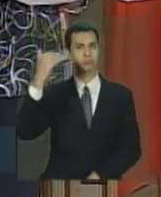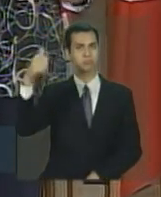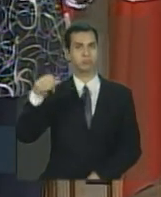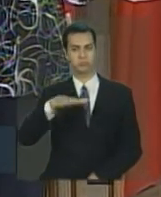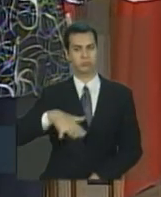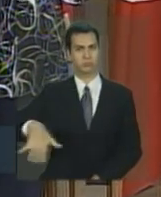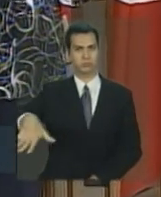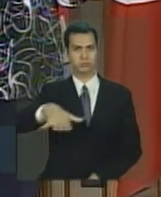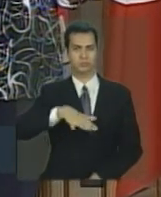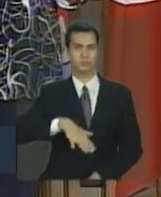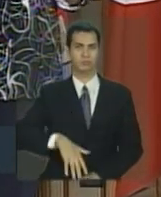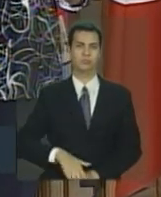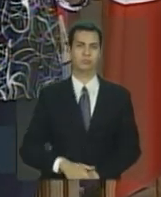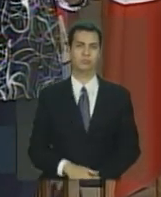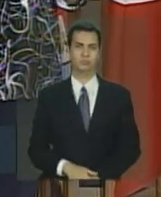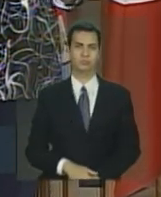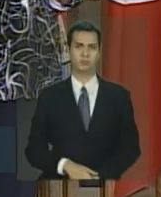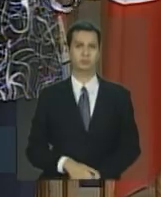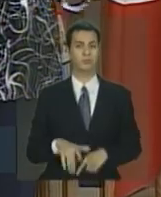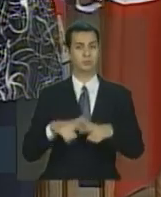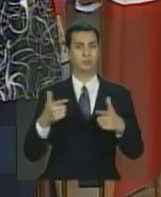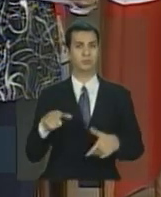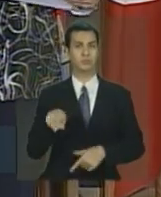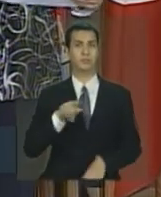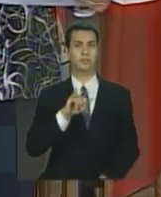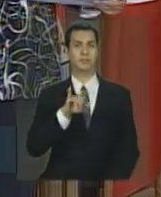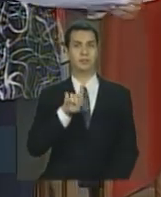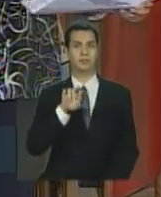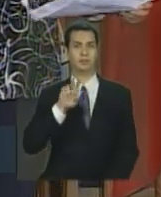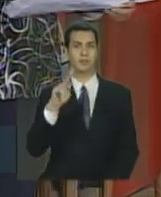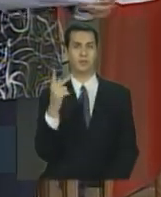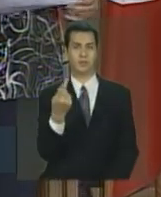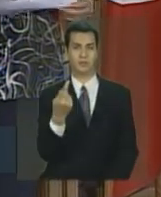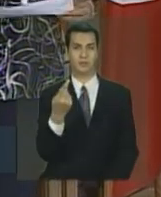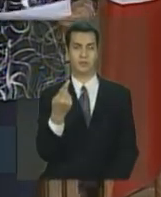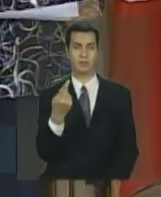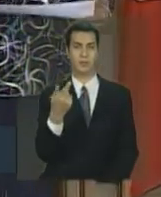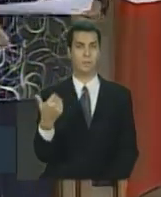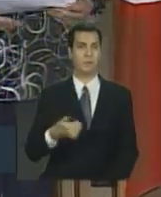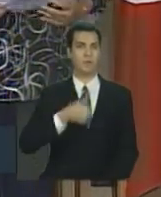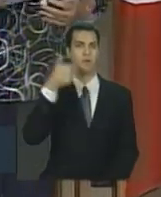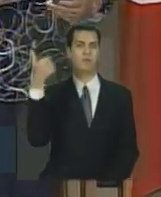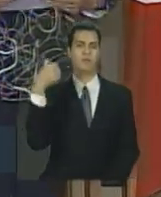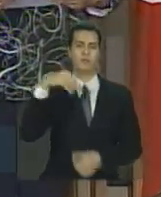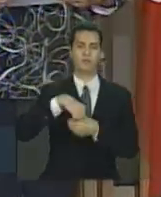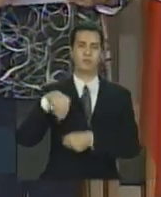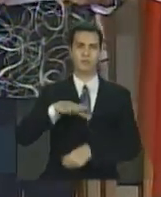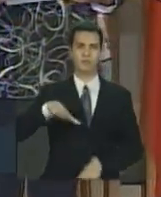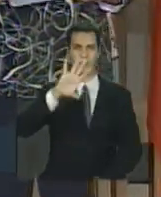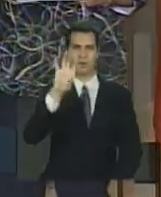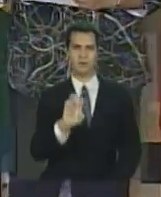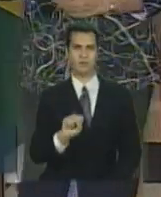da região, com maior IDH na África subsaariana.